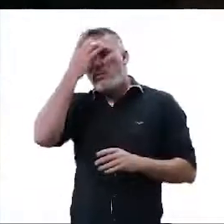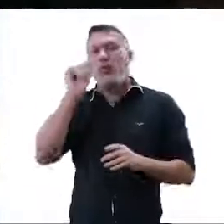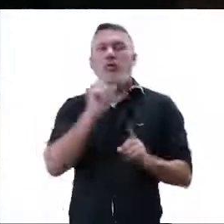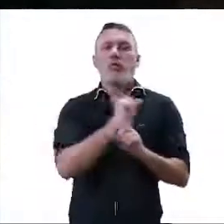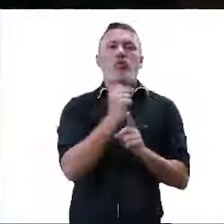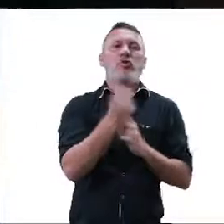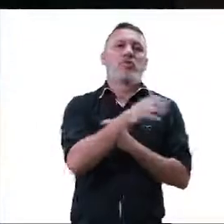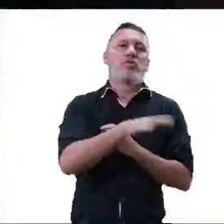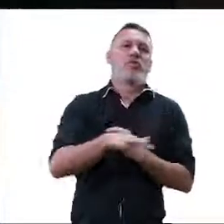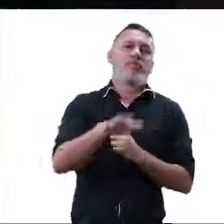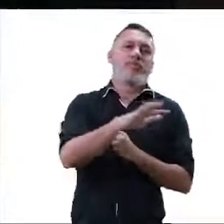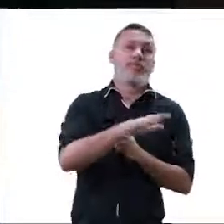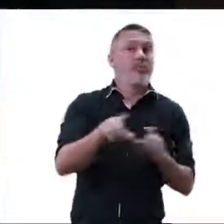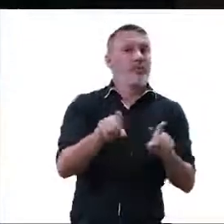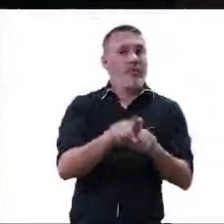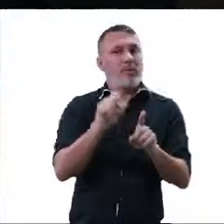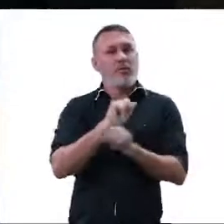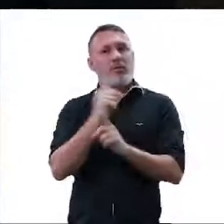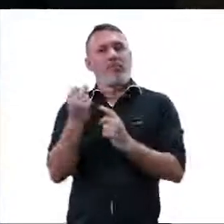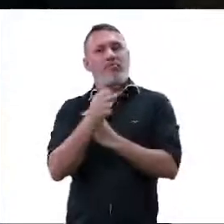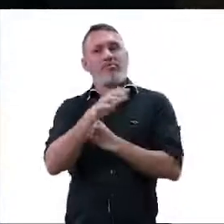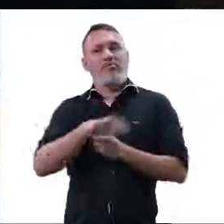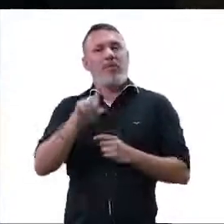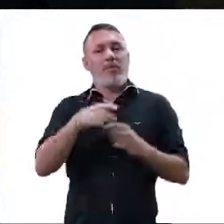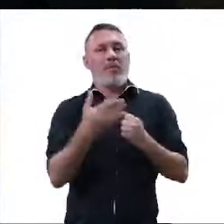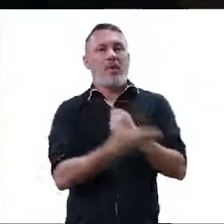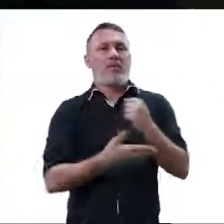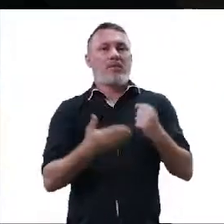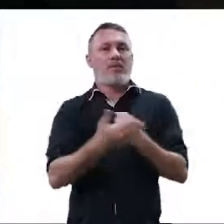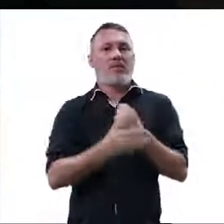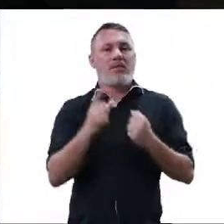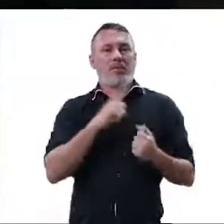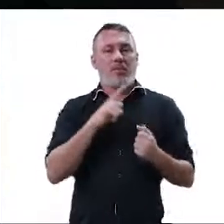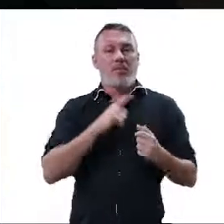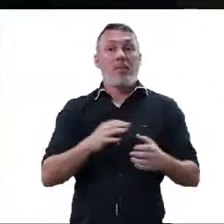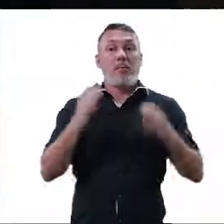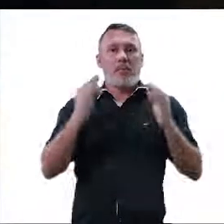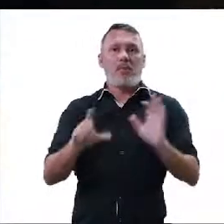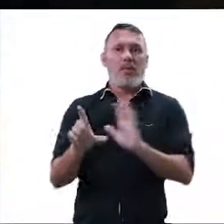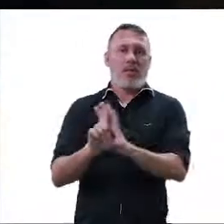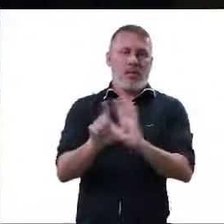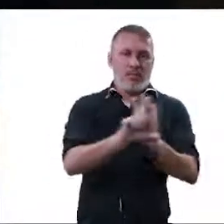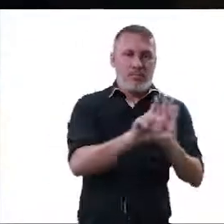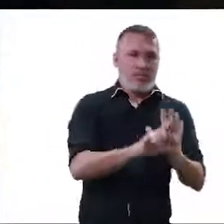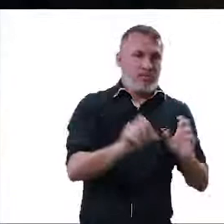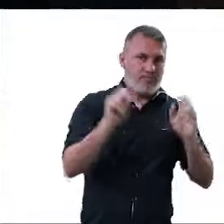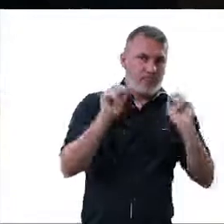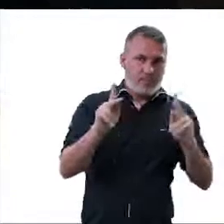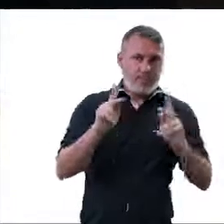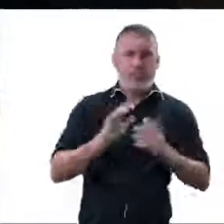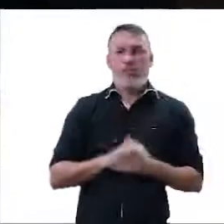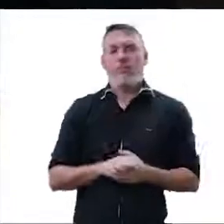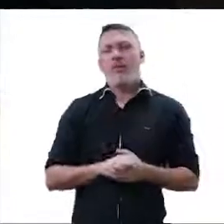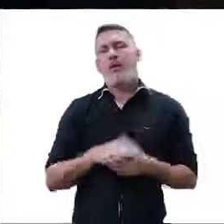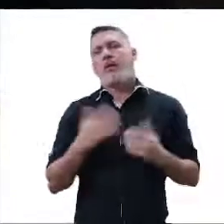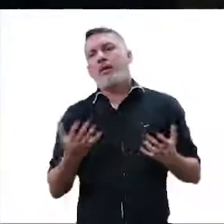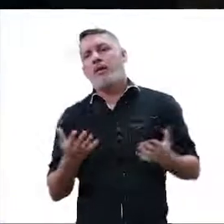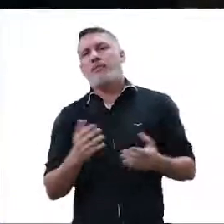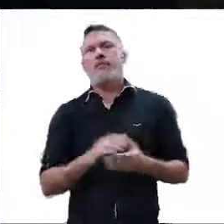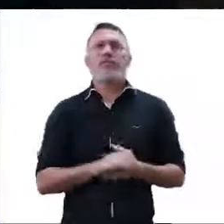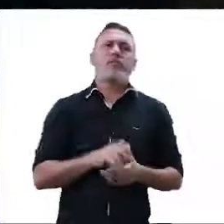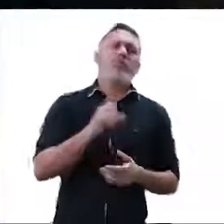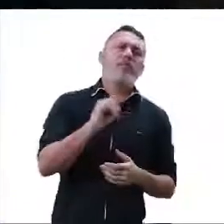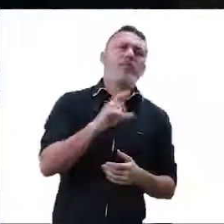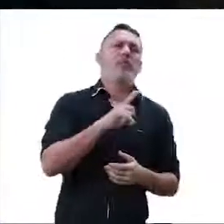e principalmente de sociedade baseada na existência dessas leis, correto?